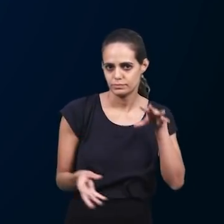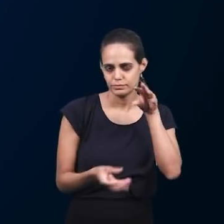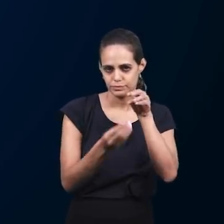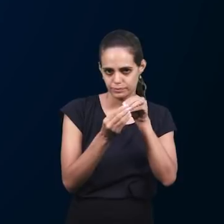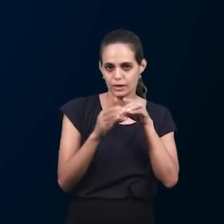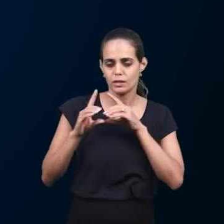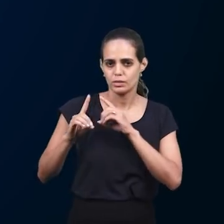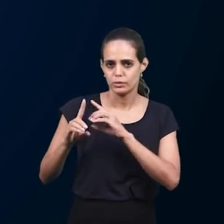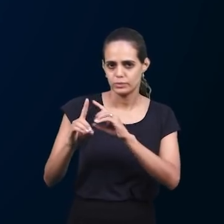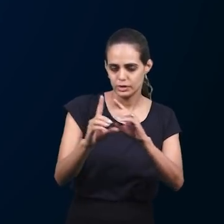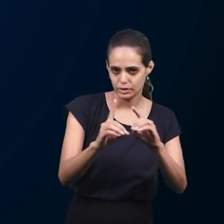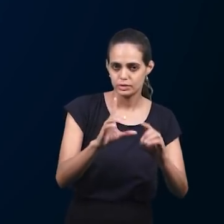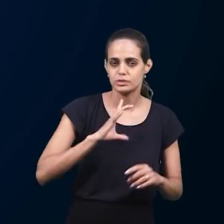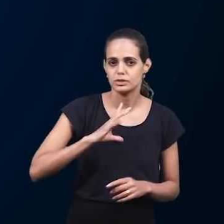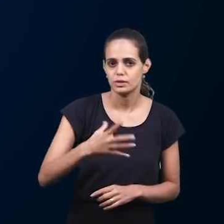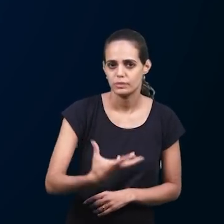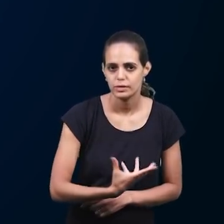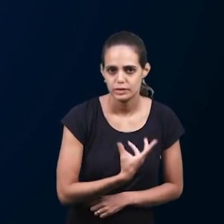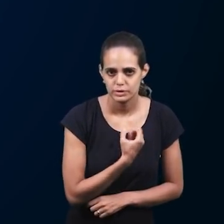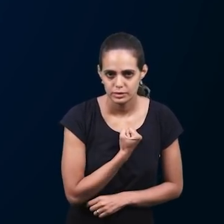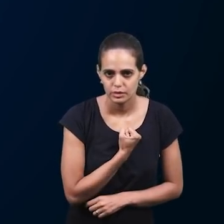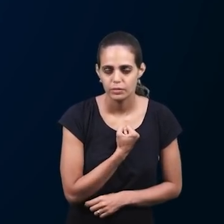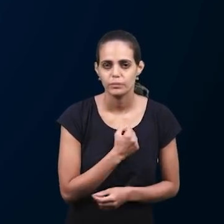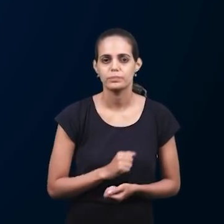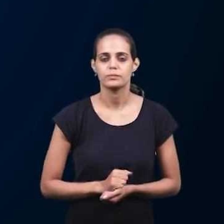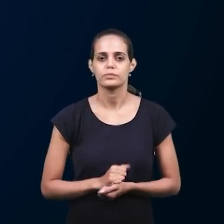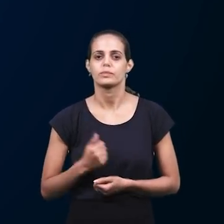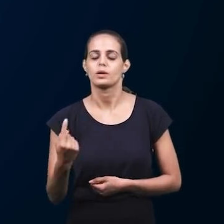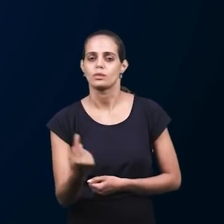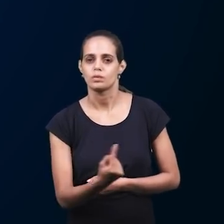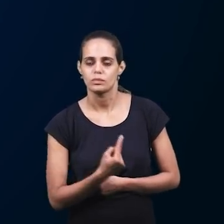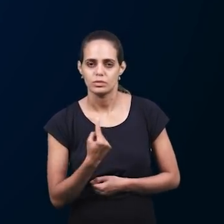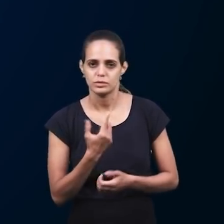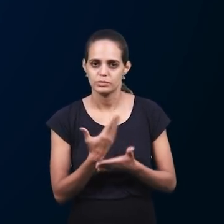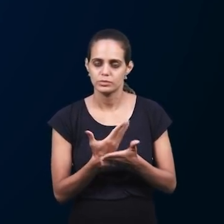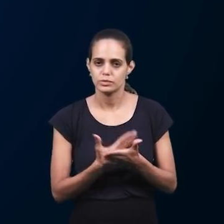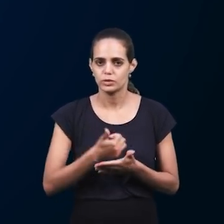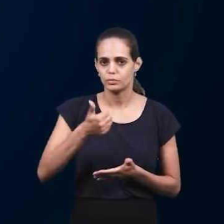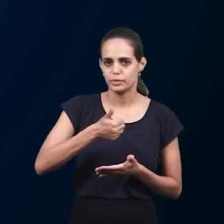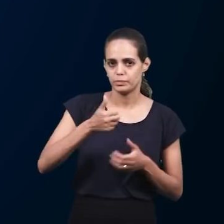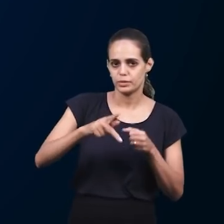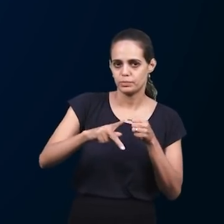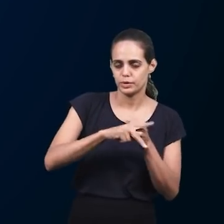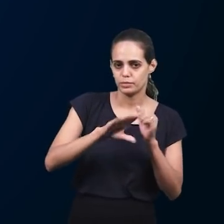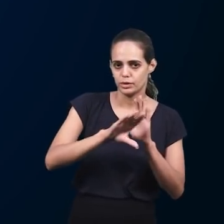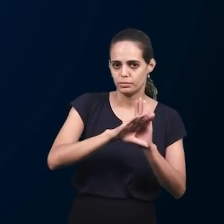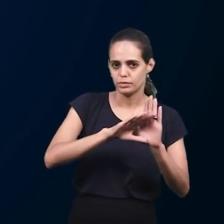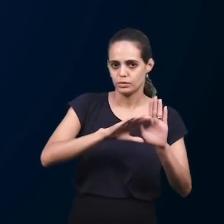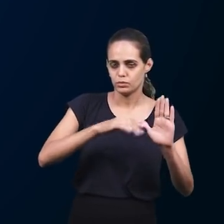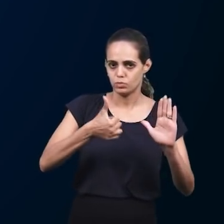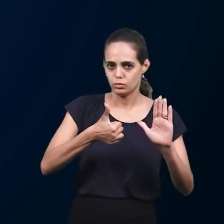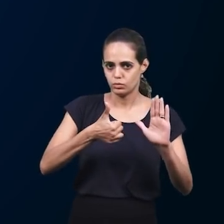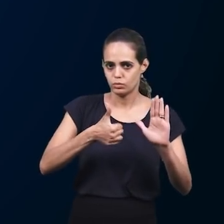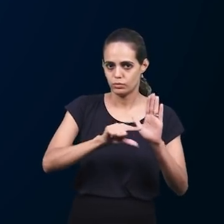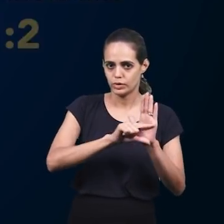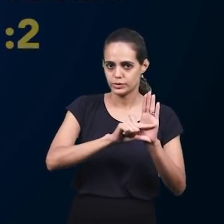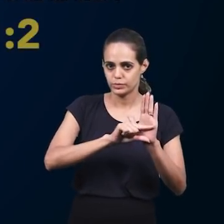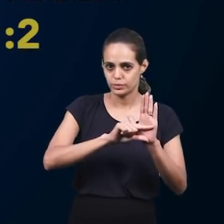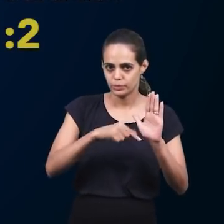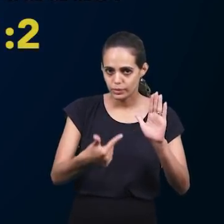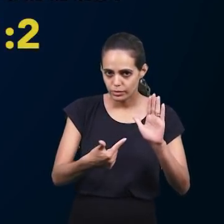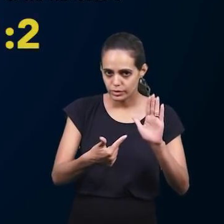salvação. O verso que estamos estudando, 1 Pedro, capítulo 1, verso 2,